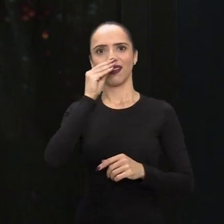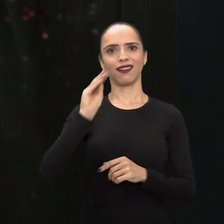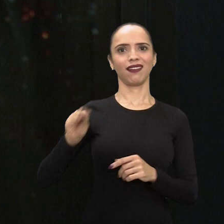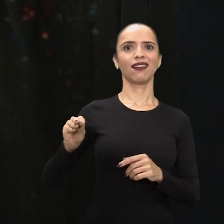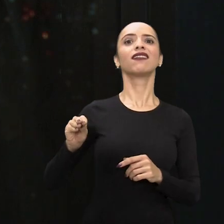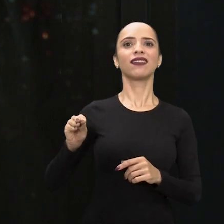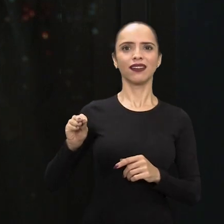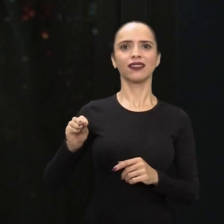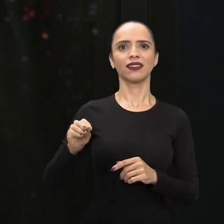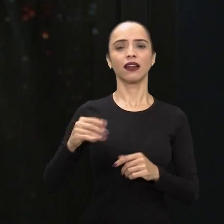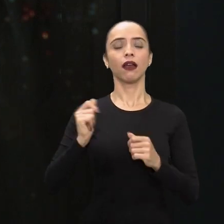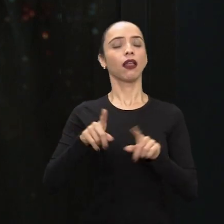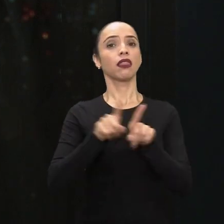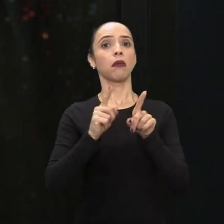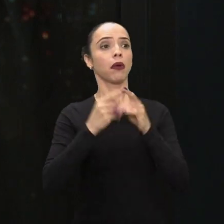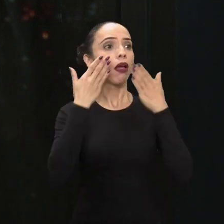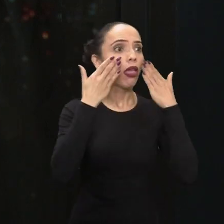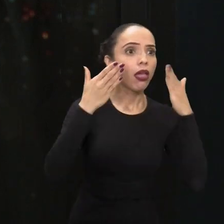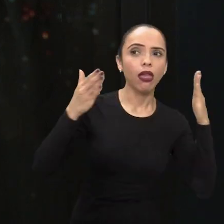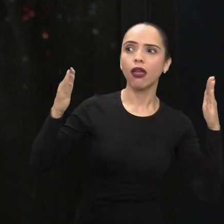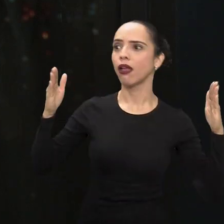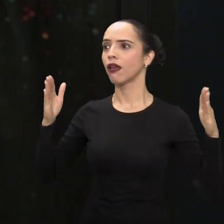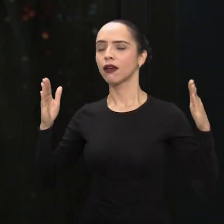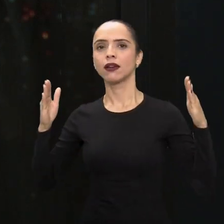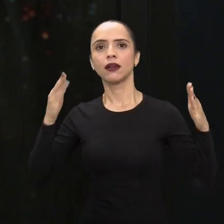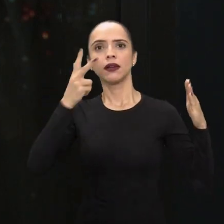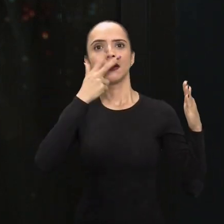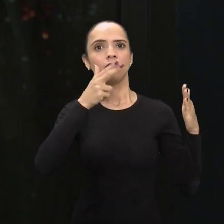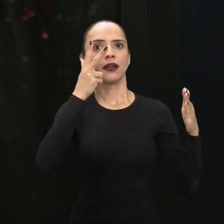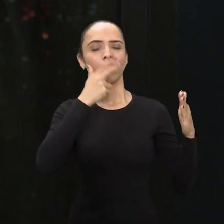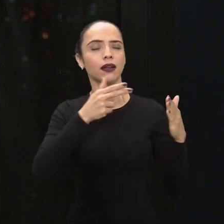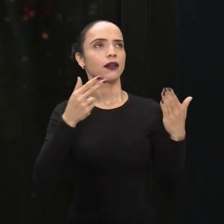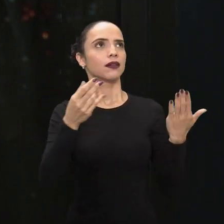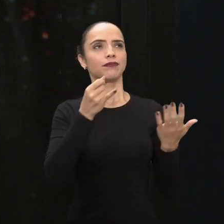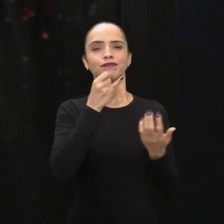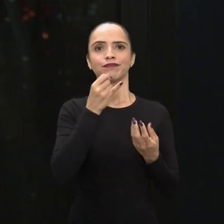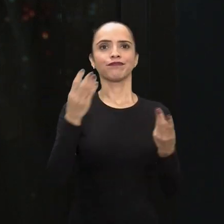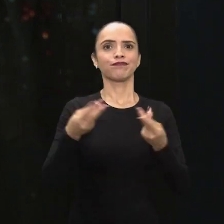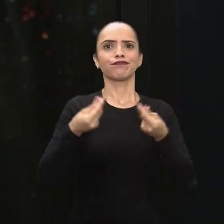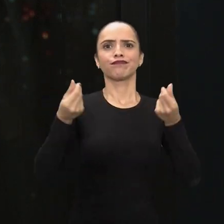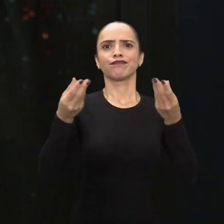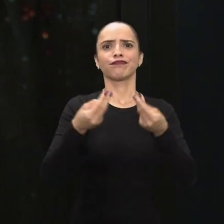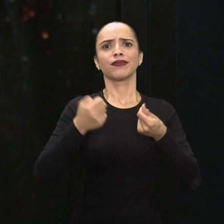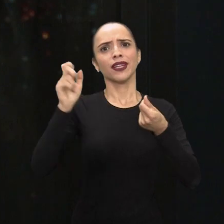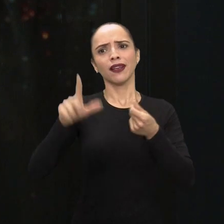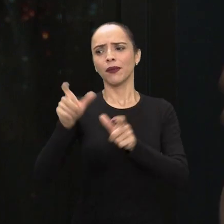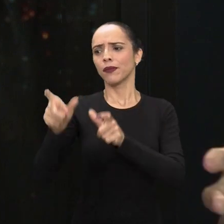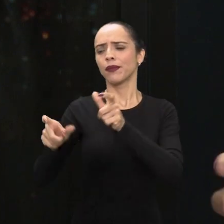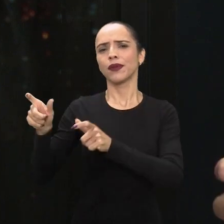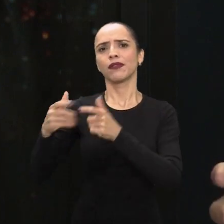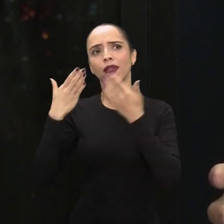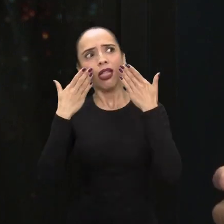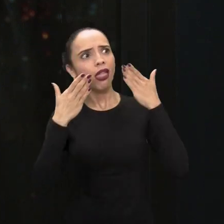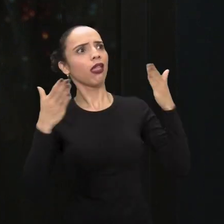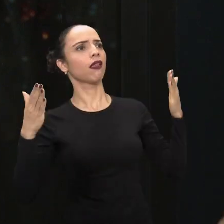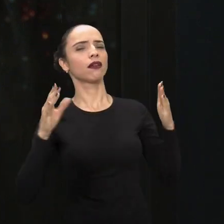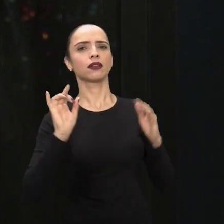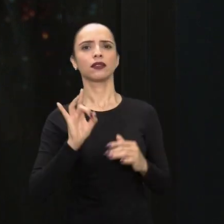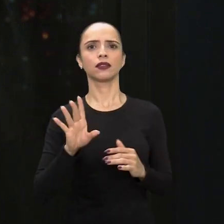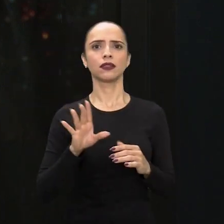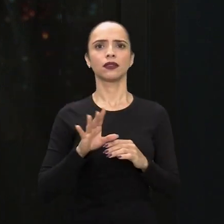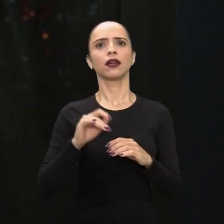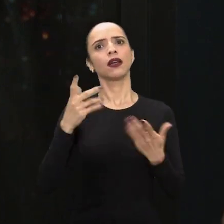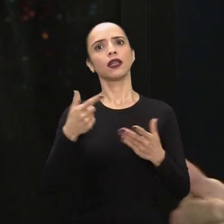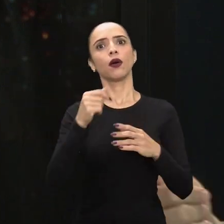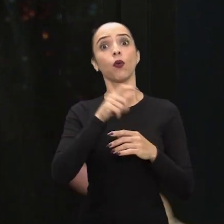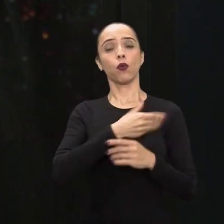né o mesmo governo Que expõe ele aquele casos ao lado e fica aquela pessoa mais uma vez exposta aquela mesma